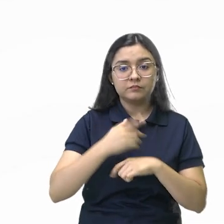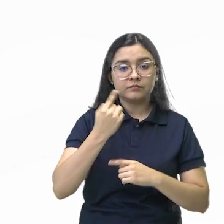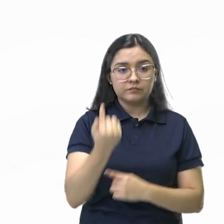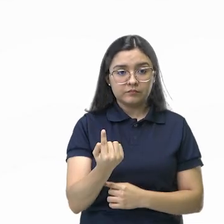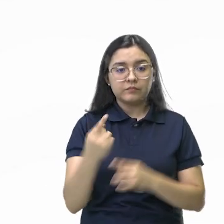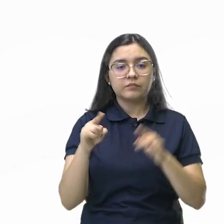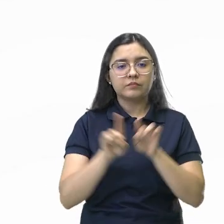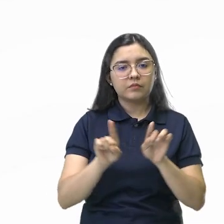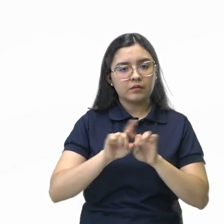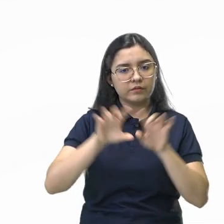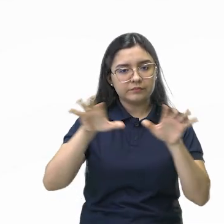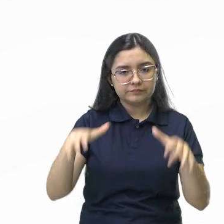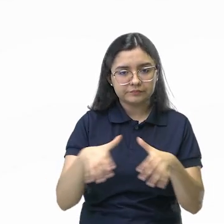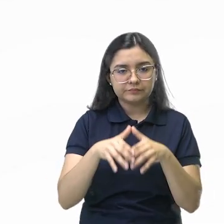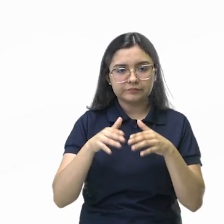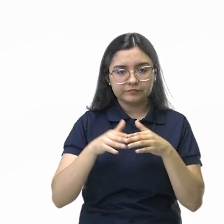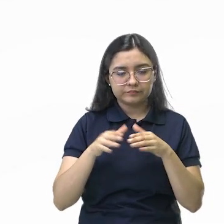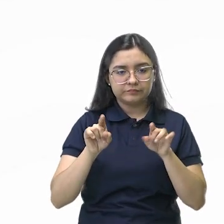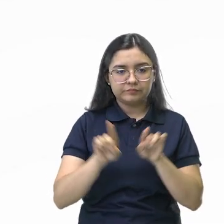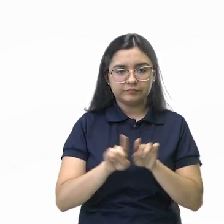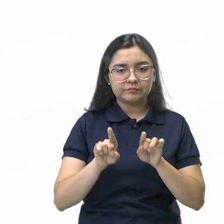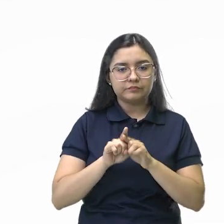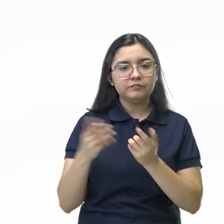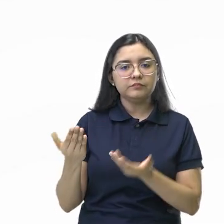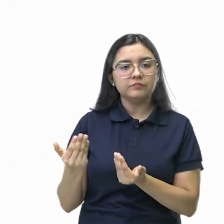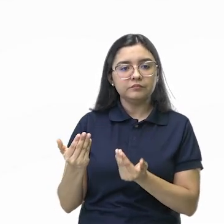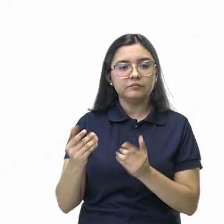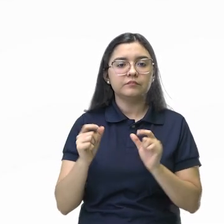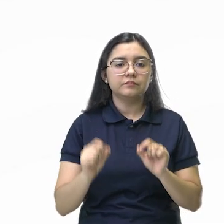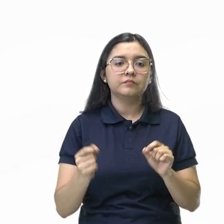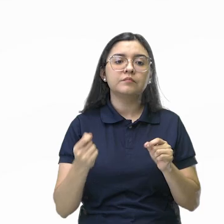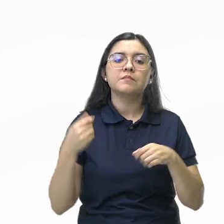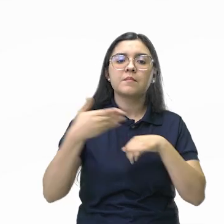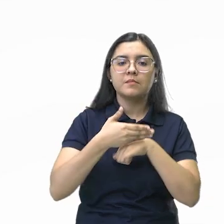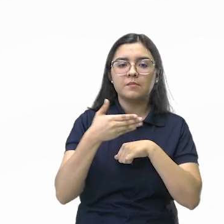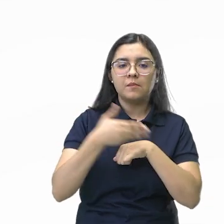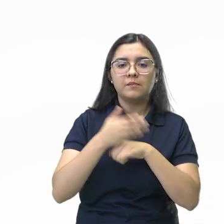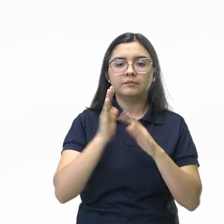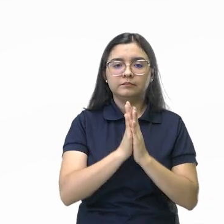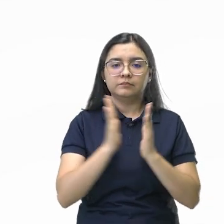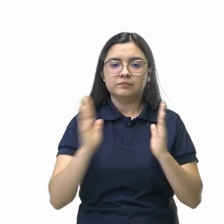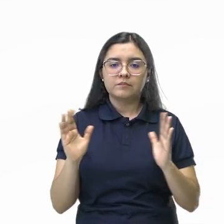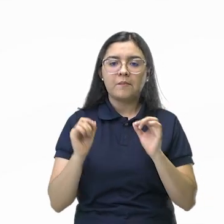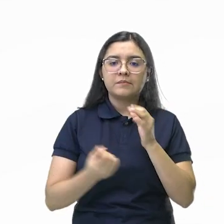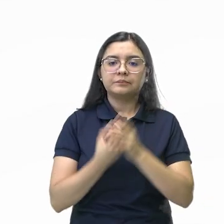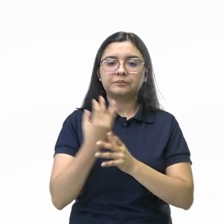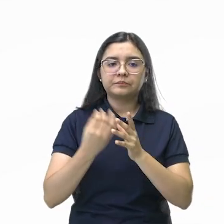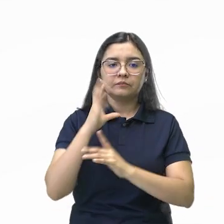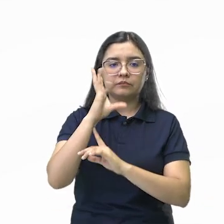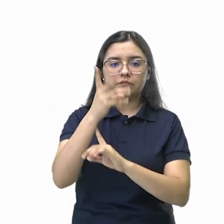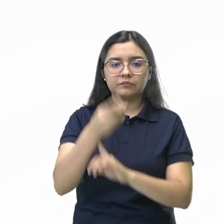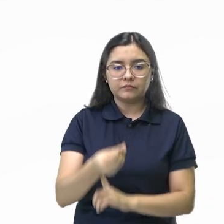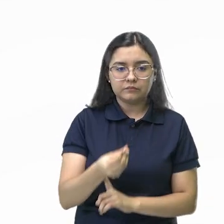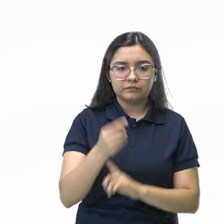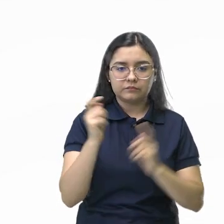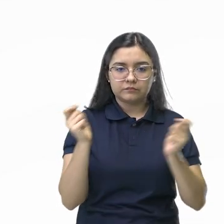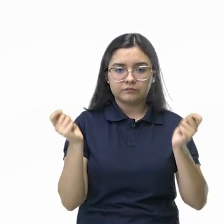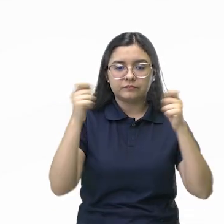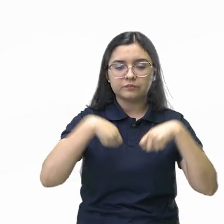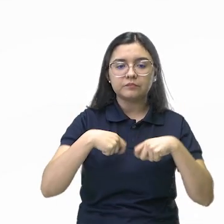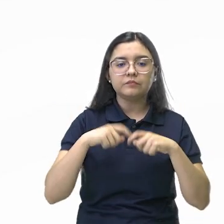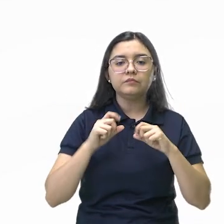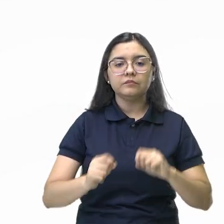individual, coletiva e colaborativa das juventudes, participação em processos de produção artística